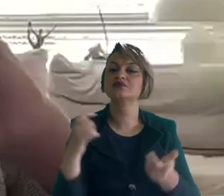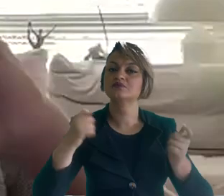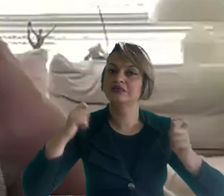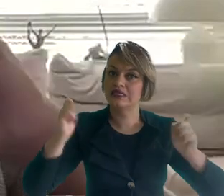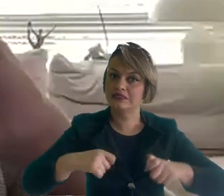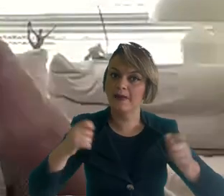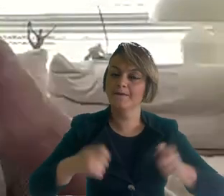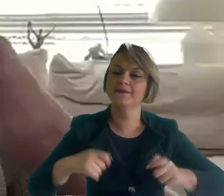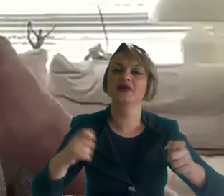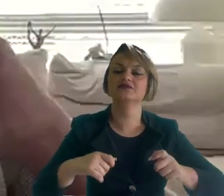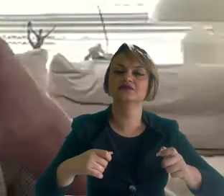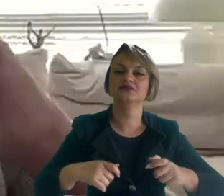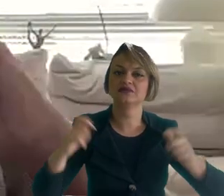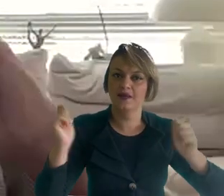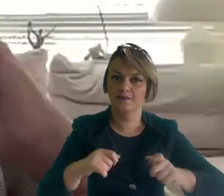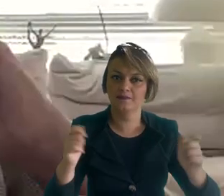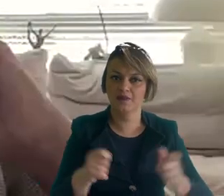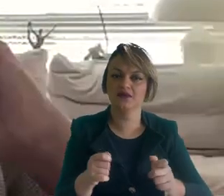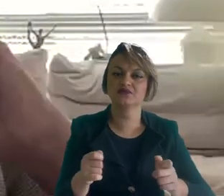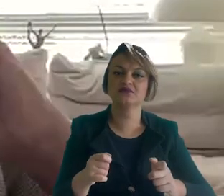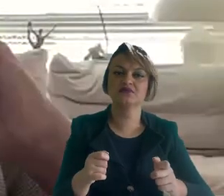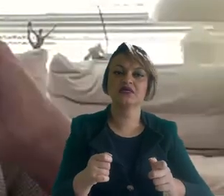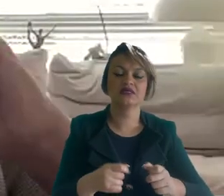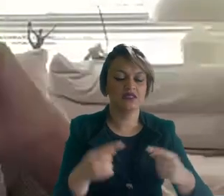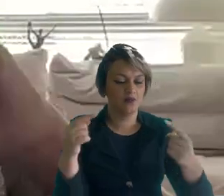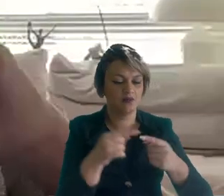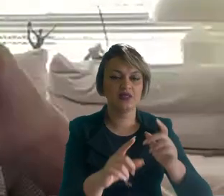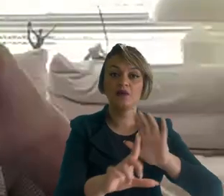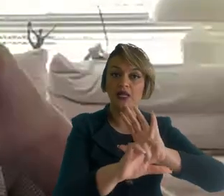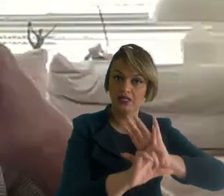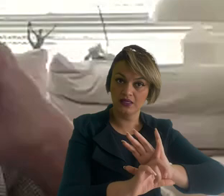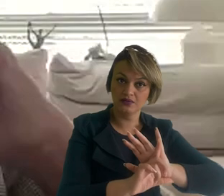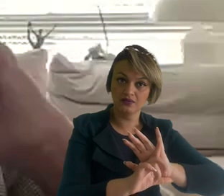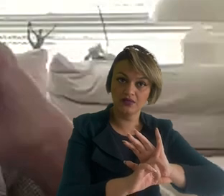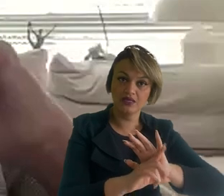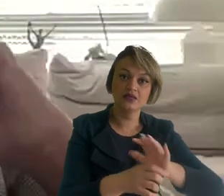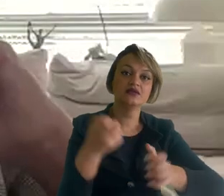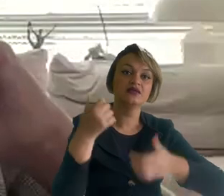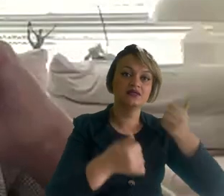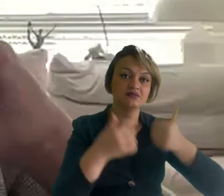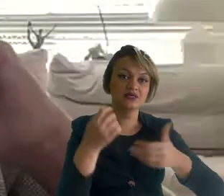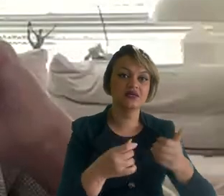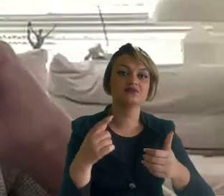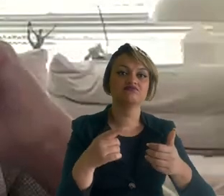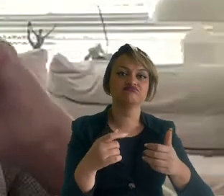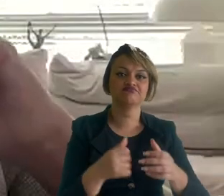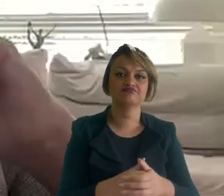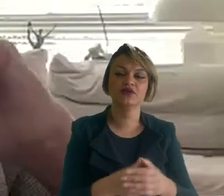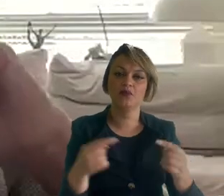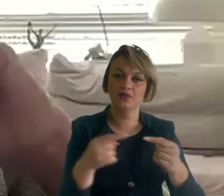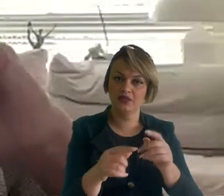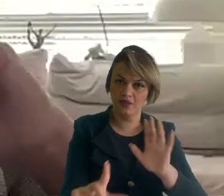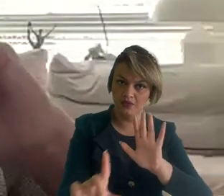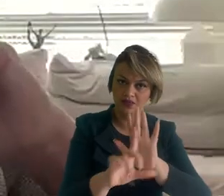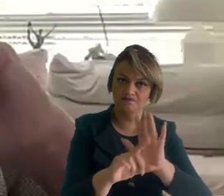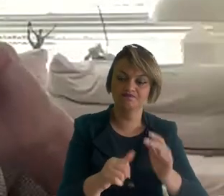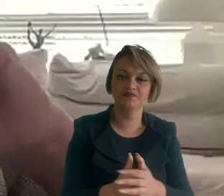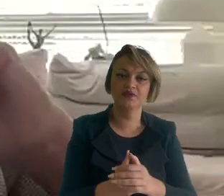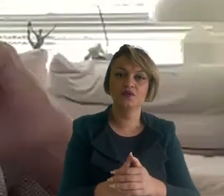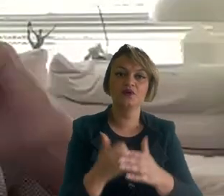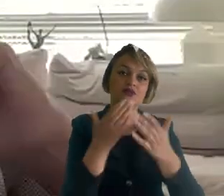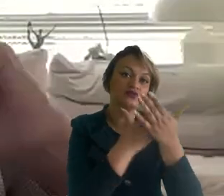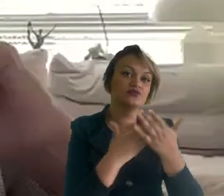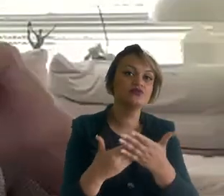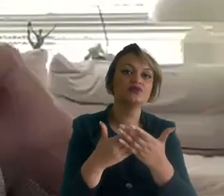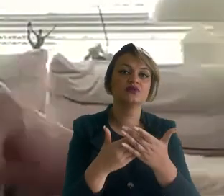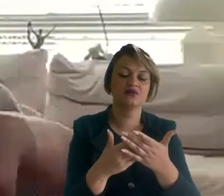capaz o objeto tem que ser lícito a forma tem que ser prescrita ou não defesa em lei quando nós estudamos o